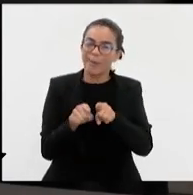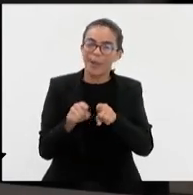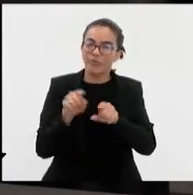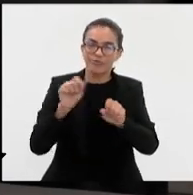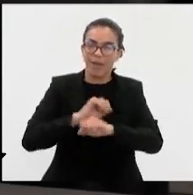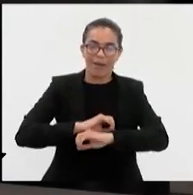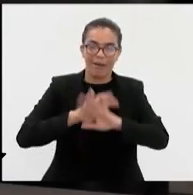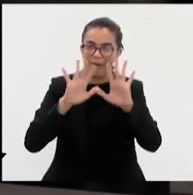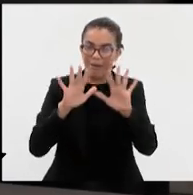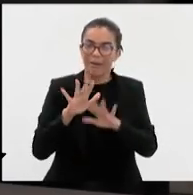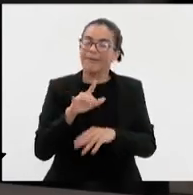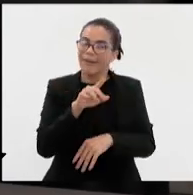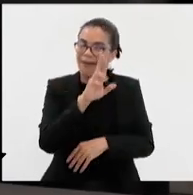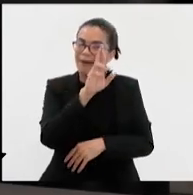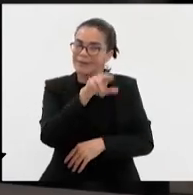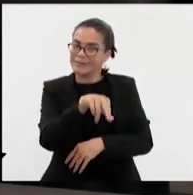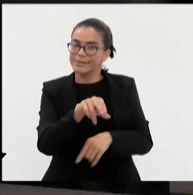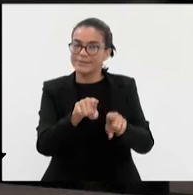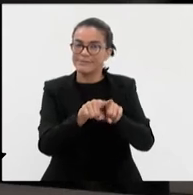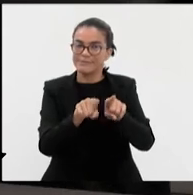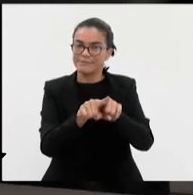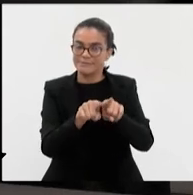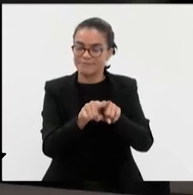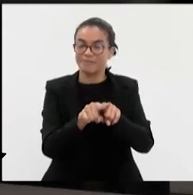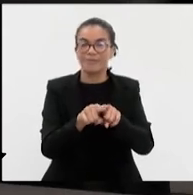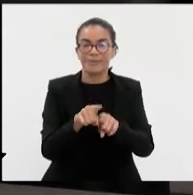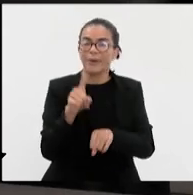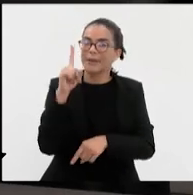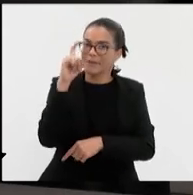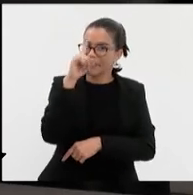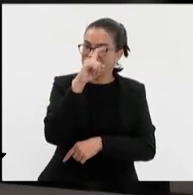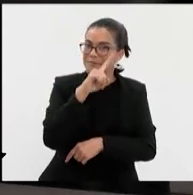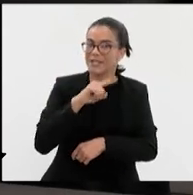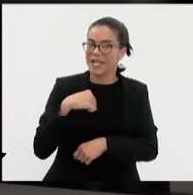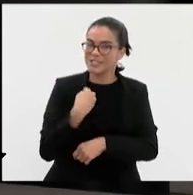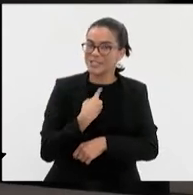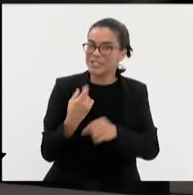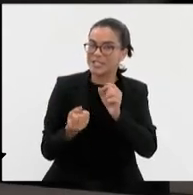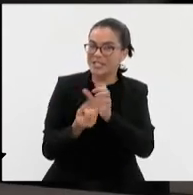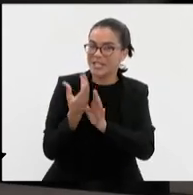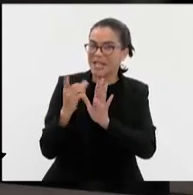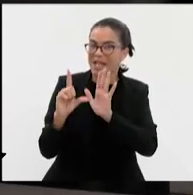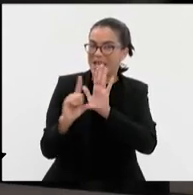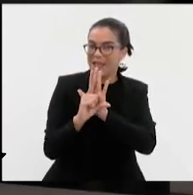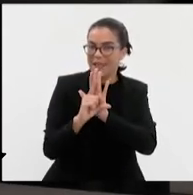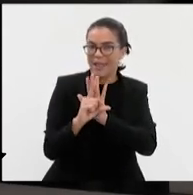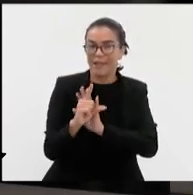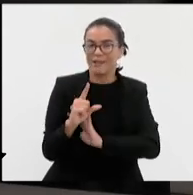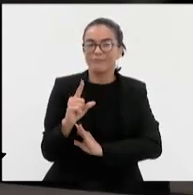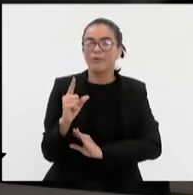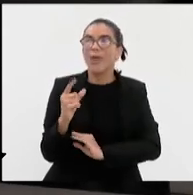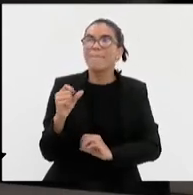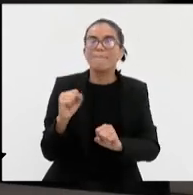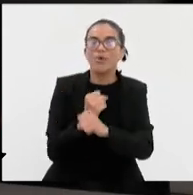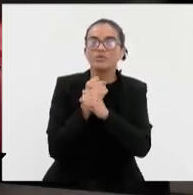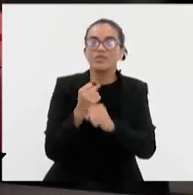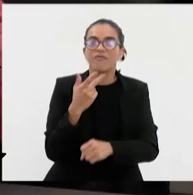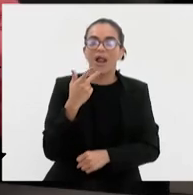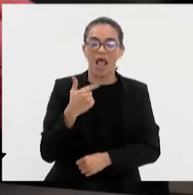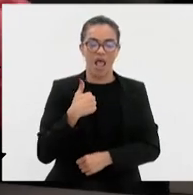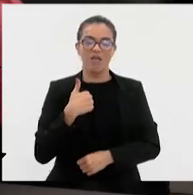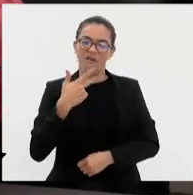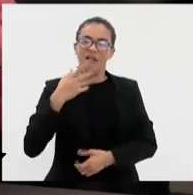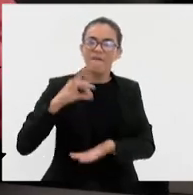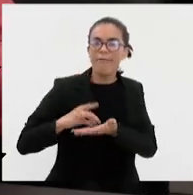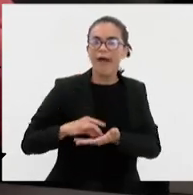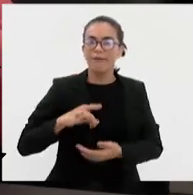tem razão também nesse sentido. Então, é muito difícil para nós legisladores, porque não dá para bancar o dono da verdade. Porque você também